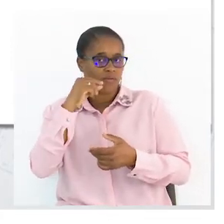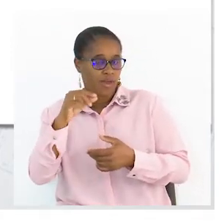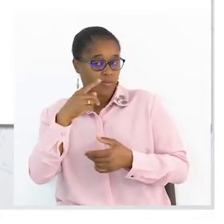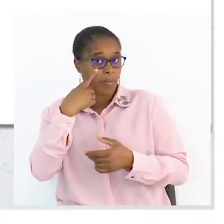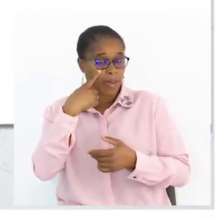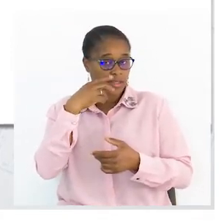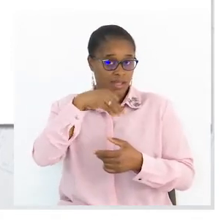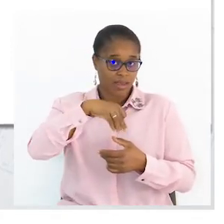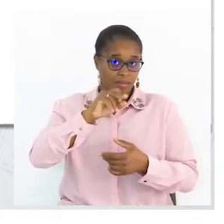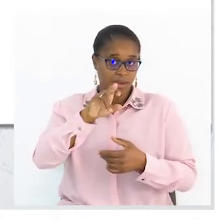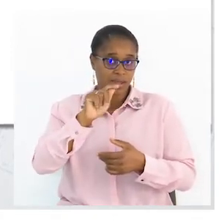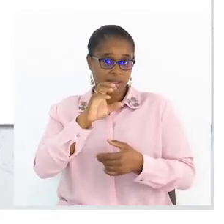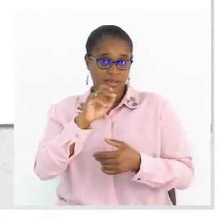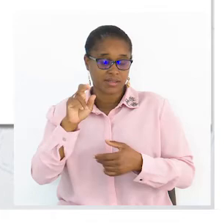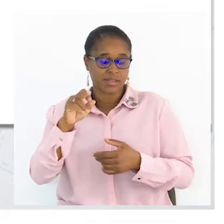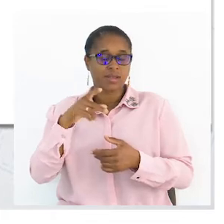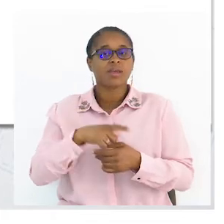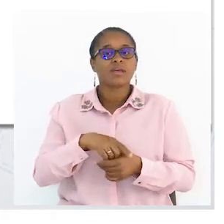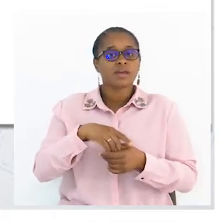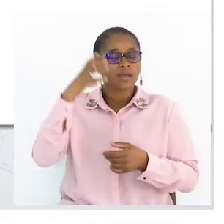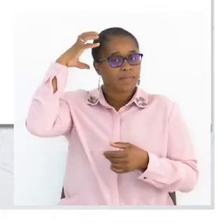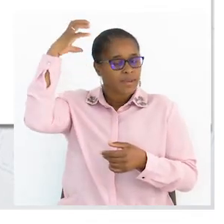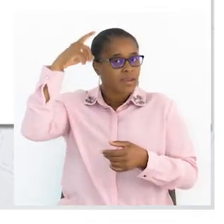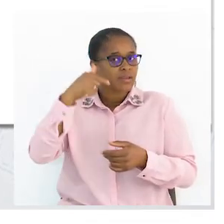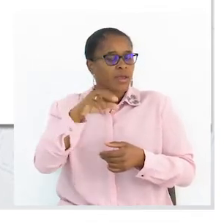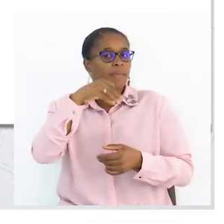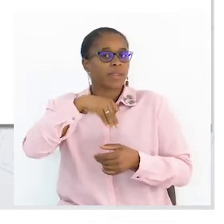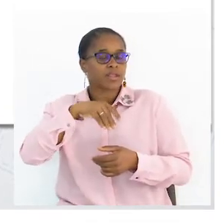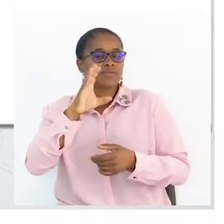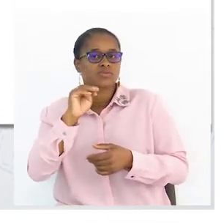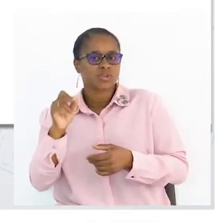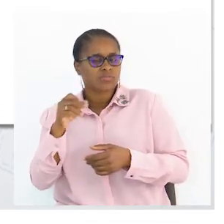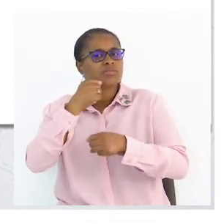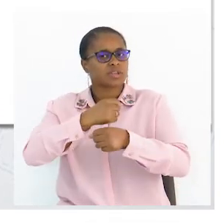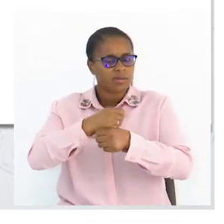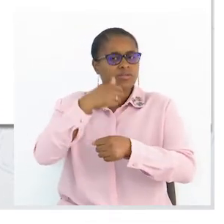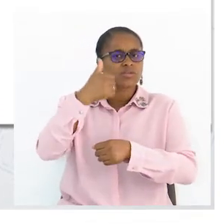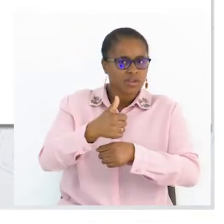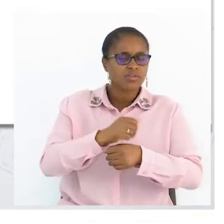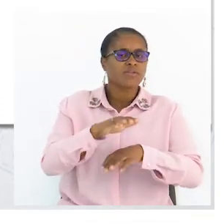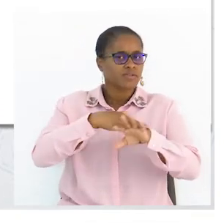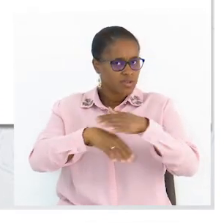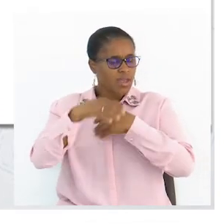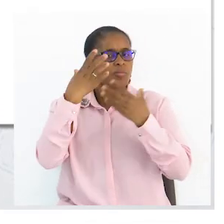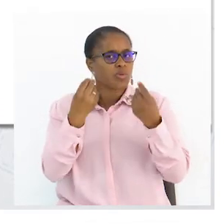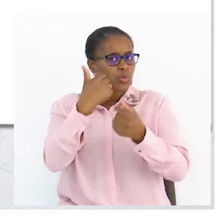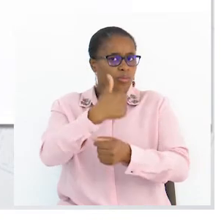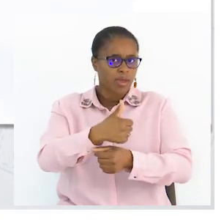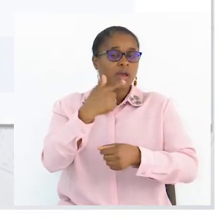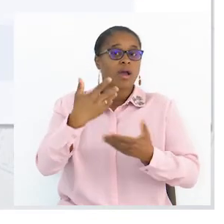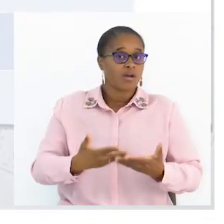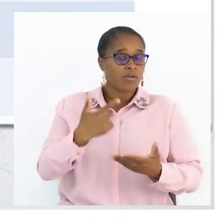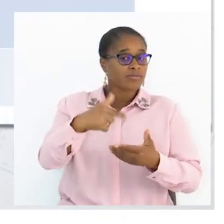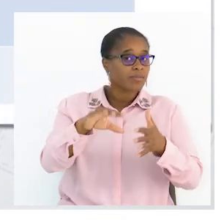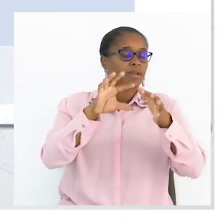sujeito. Muito bem, os exercícios estão bem. Fizeram muito bem. Agora, temos a ligação